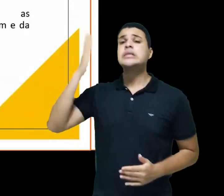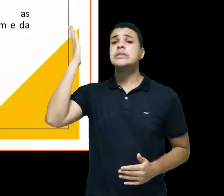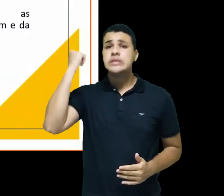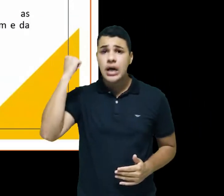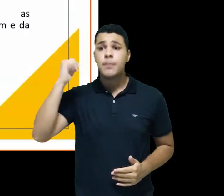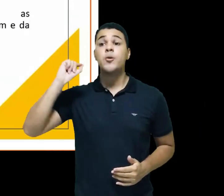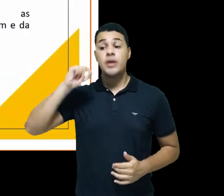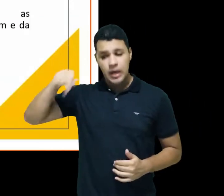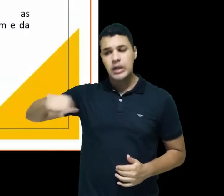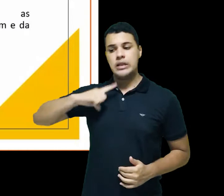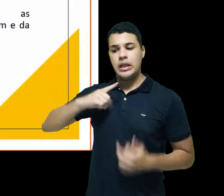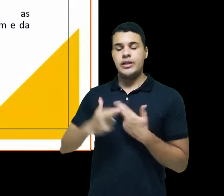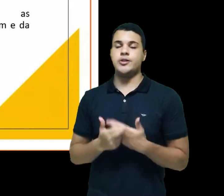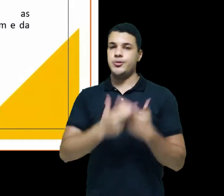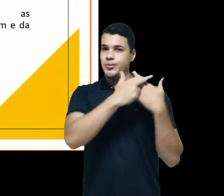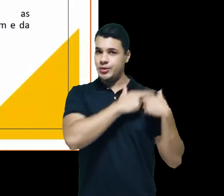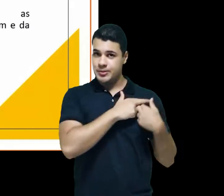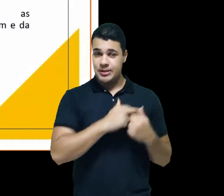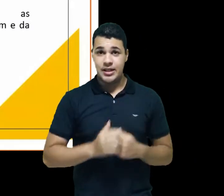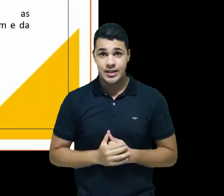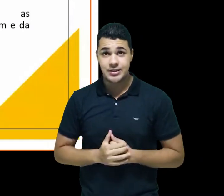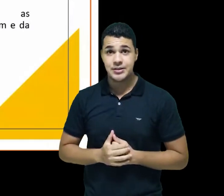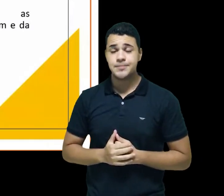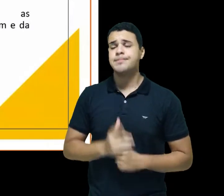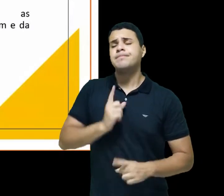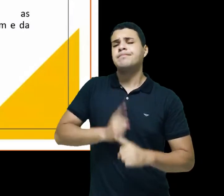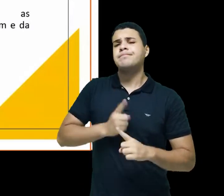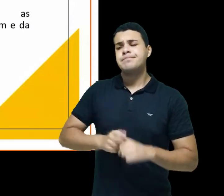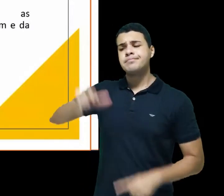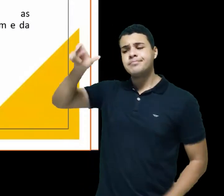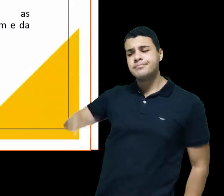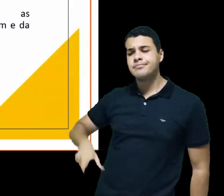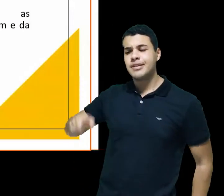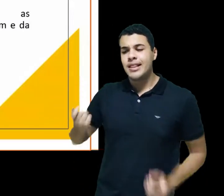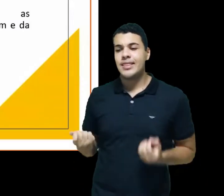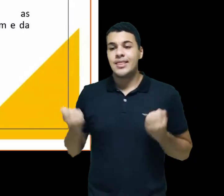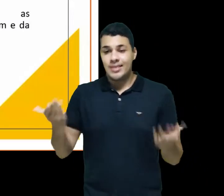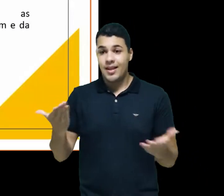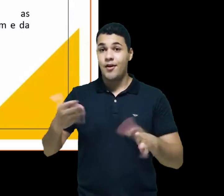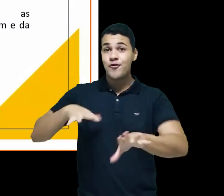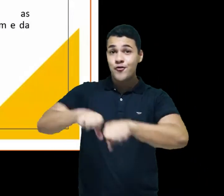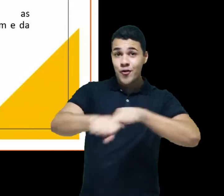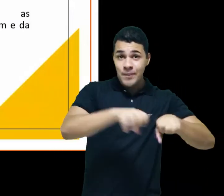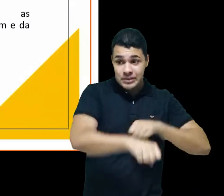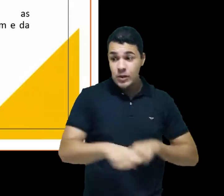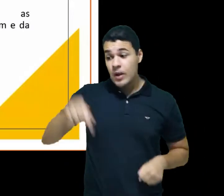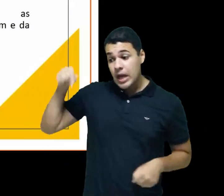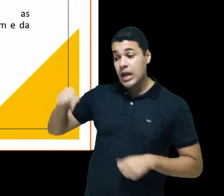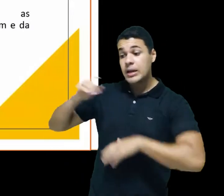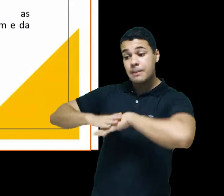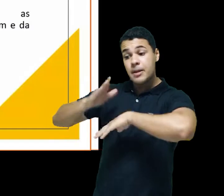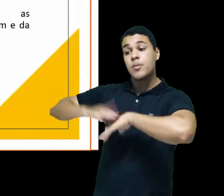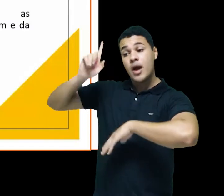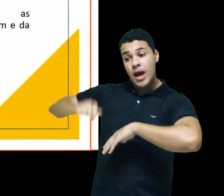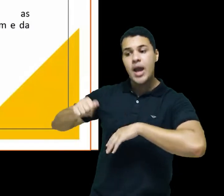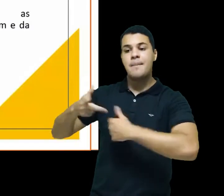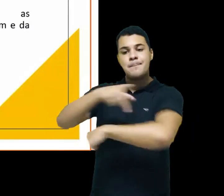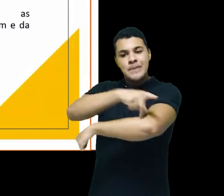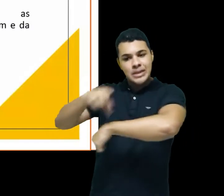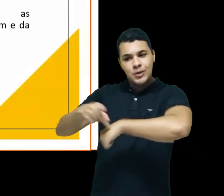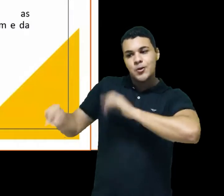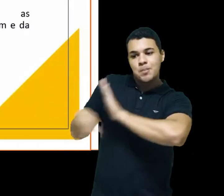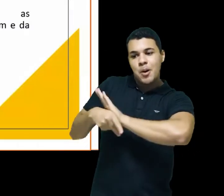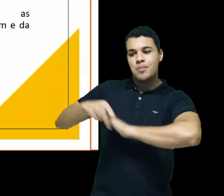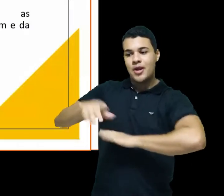sua responsabilidade enquanto formador, enquanto pedagogo vocal.